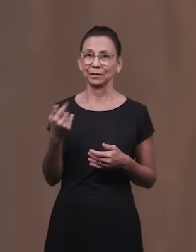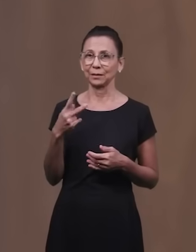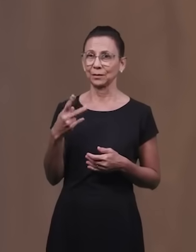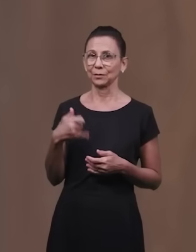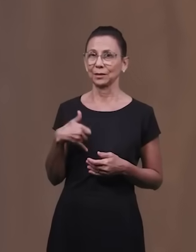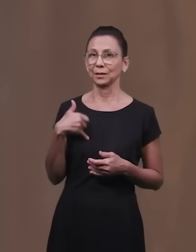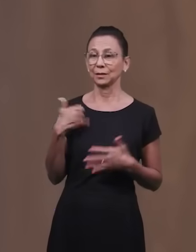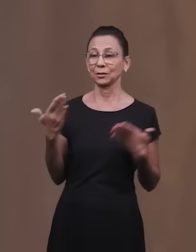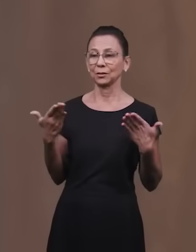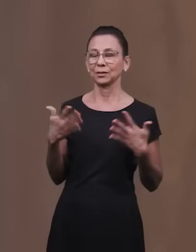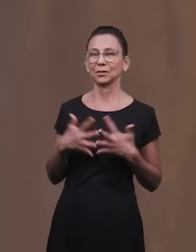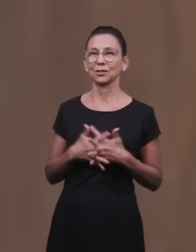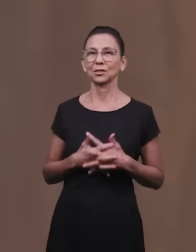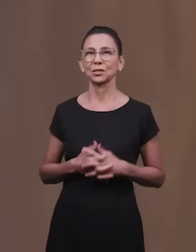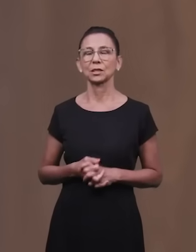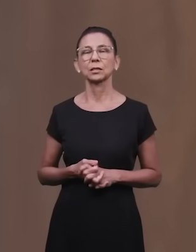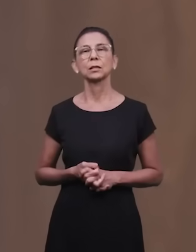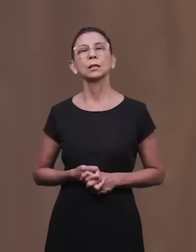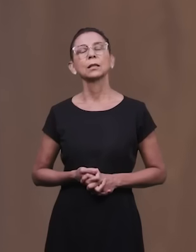Aproveite bem.